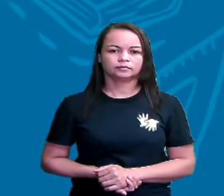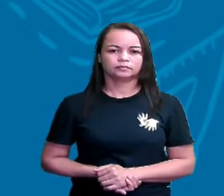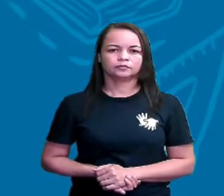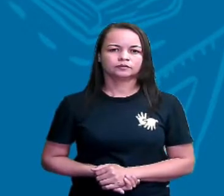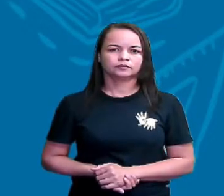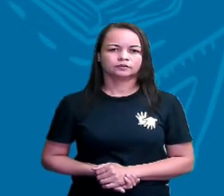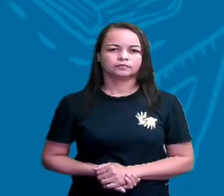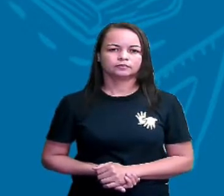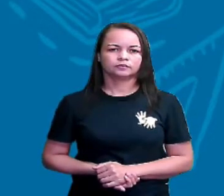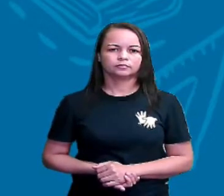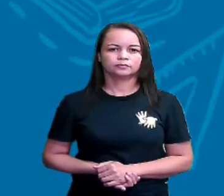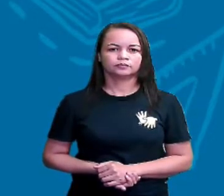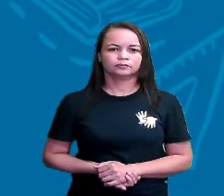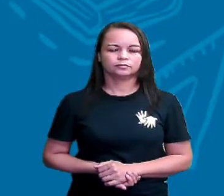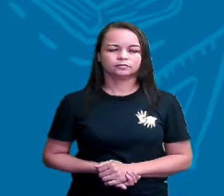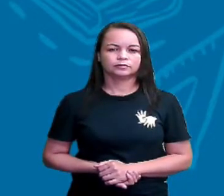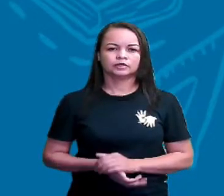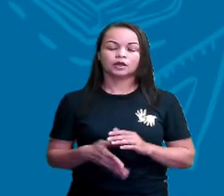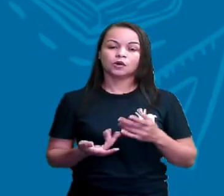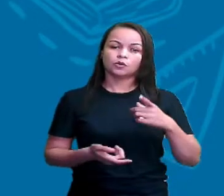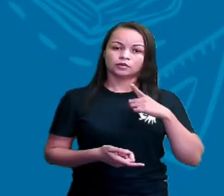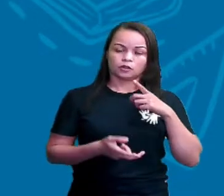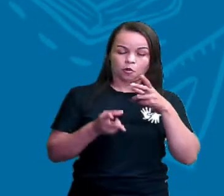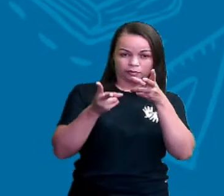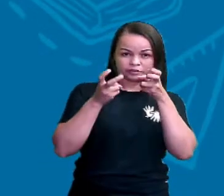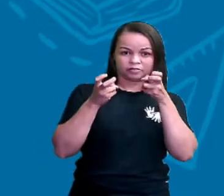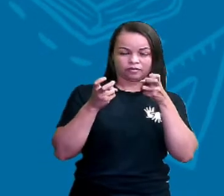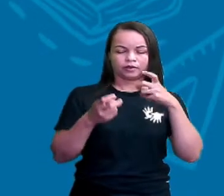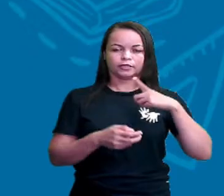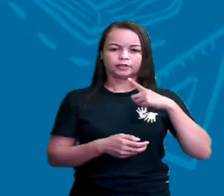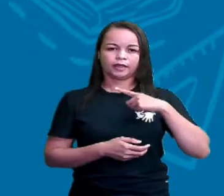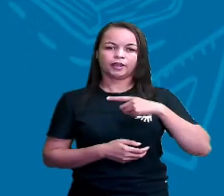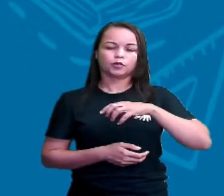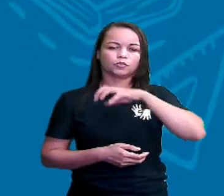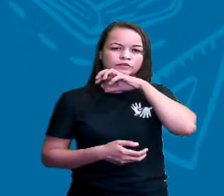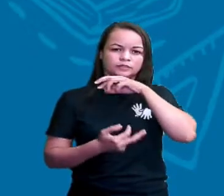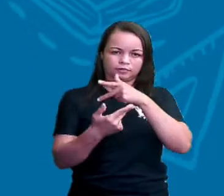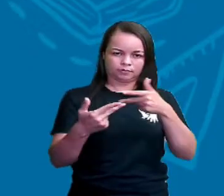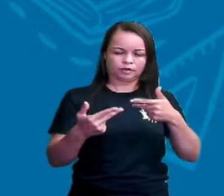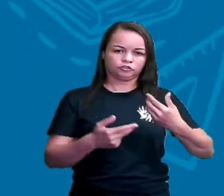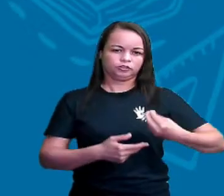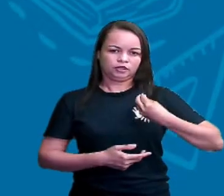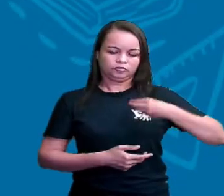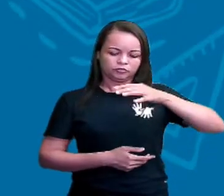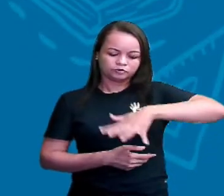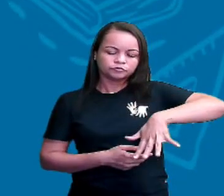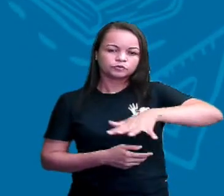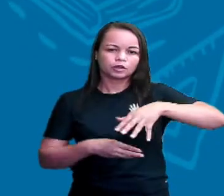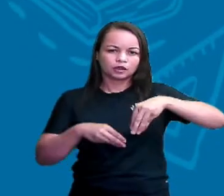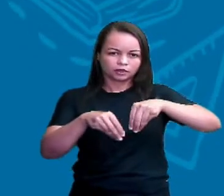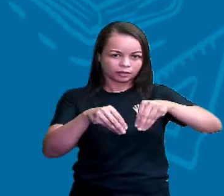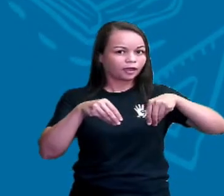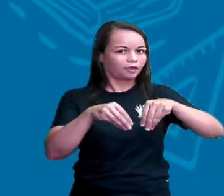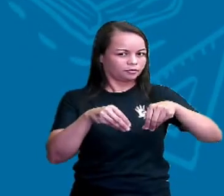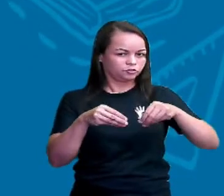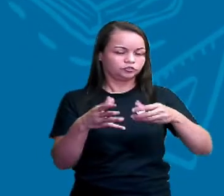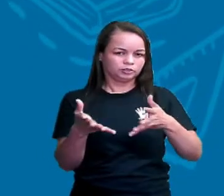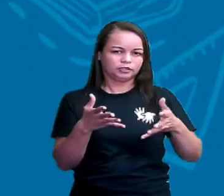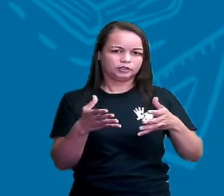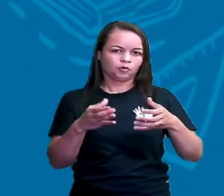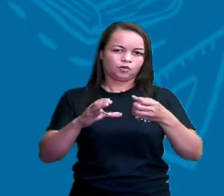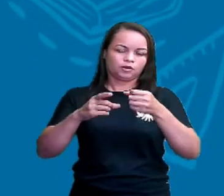Então, a gente vai observar que nós temos os animais que vivem no ambiente terrestre, tá certo? Portanto, a gente classifica esses animais como